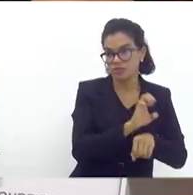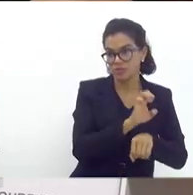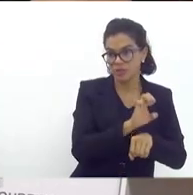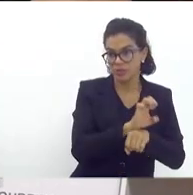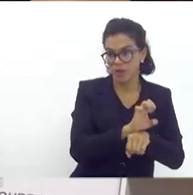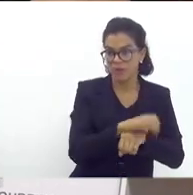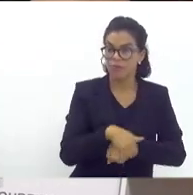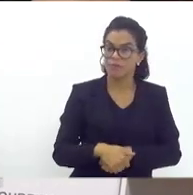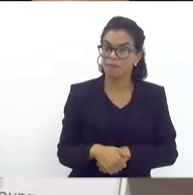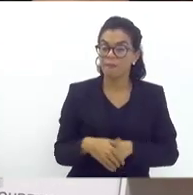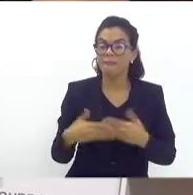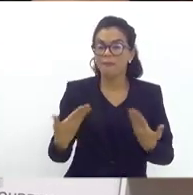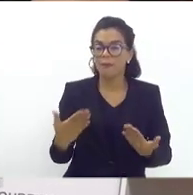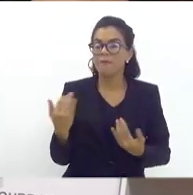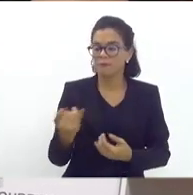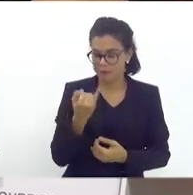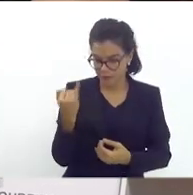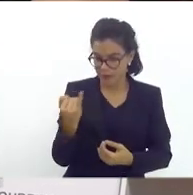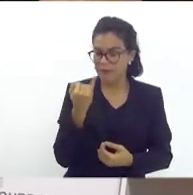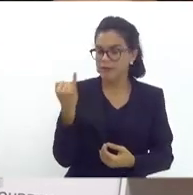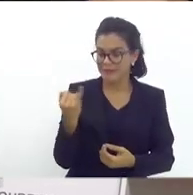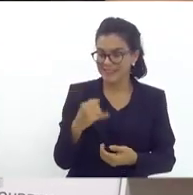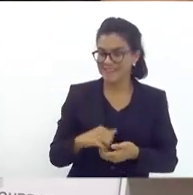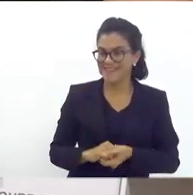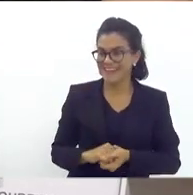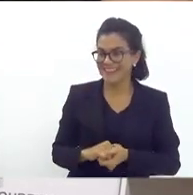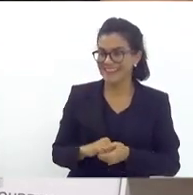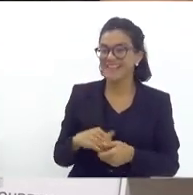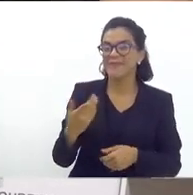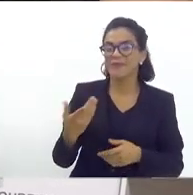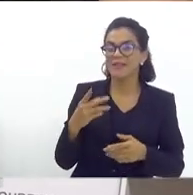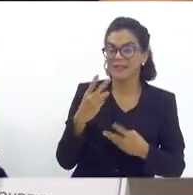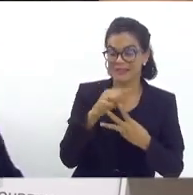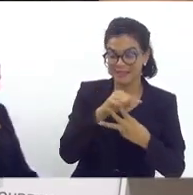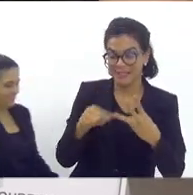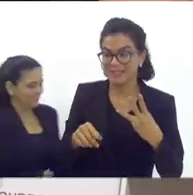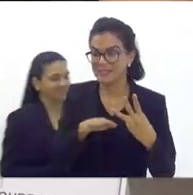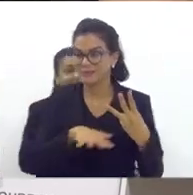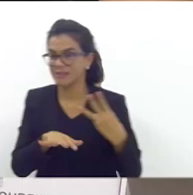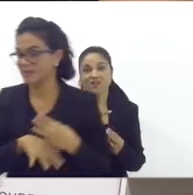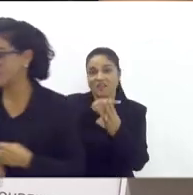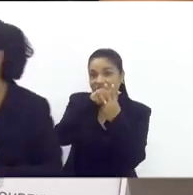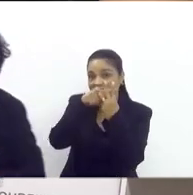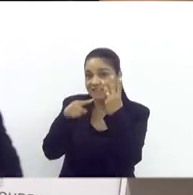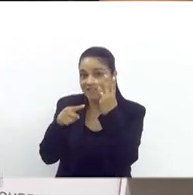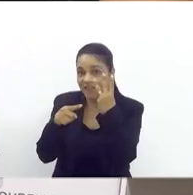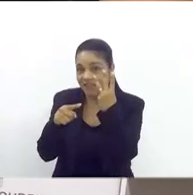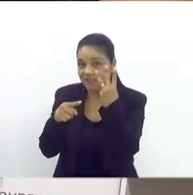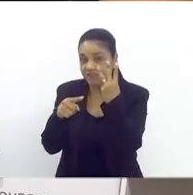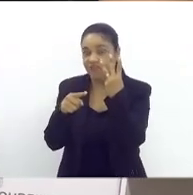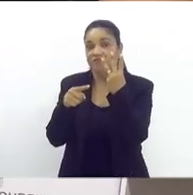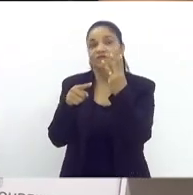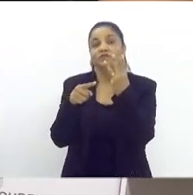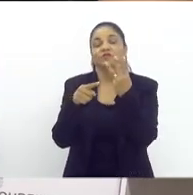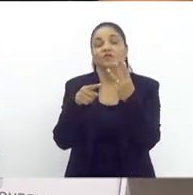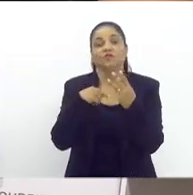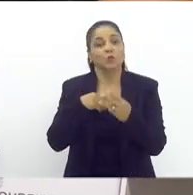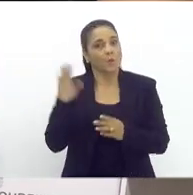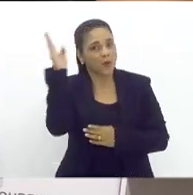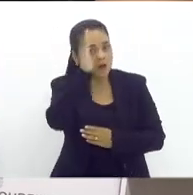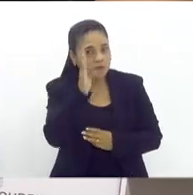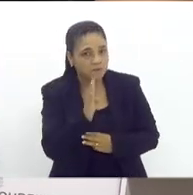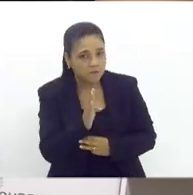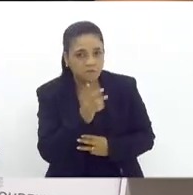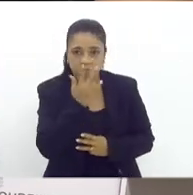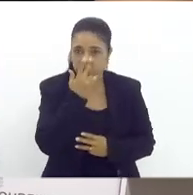ou fora do Estado então é muito importante que esse PC eu acho que são três casos não me falha memória somente três casos parecidos no Brasil e